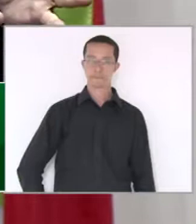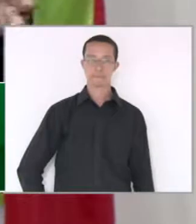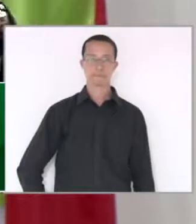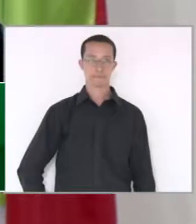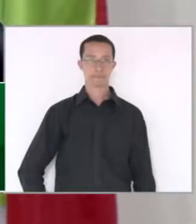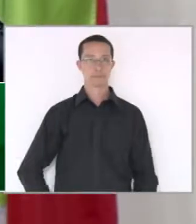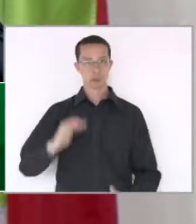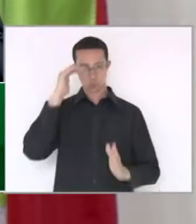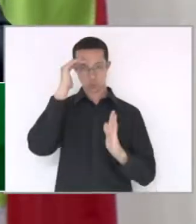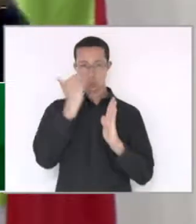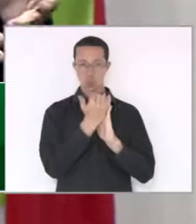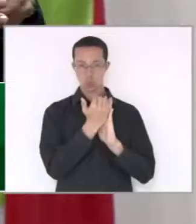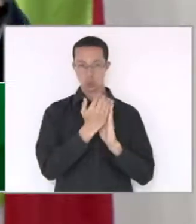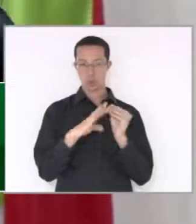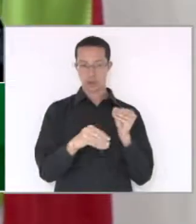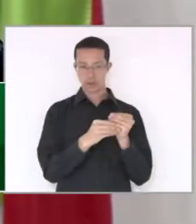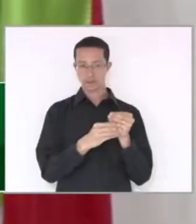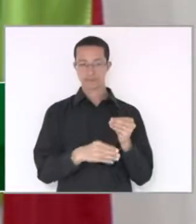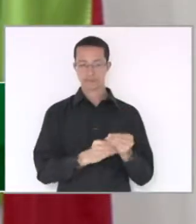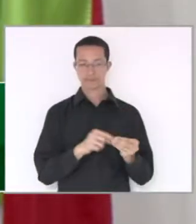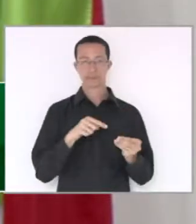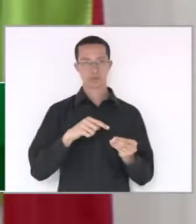cumpra, aplique,